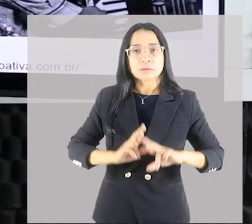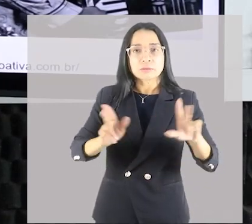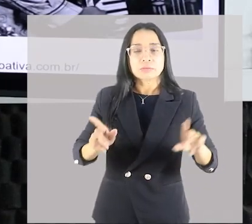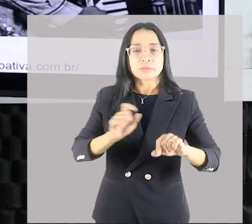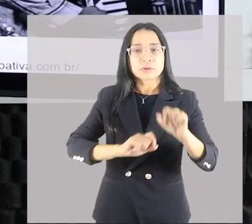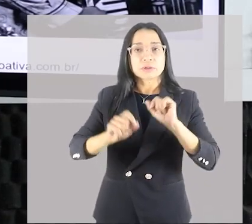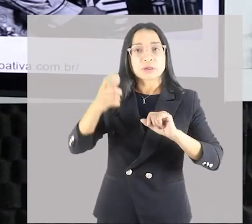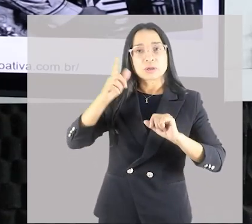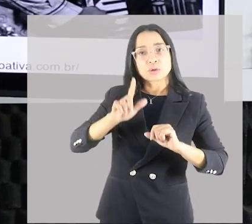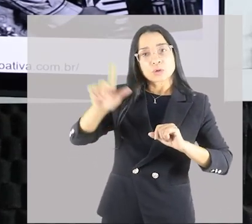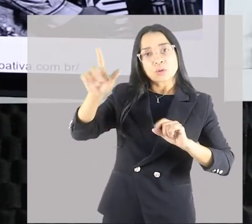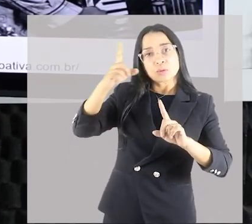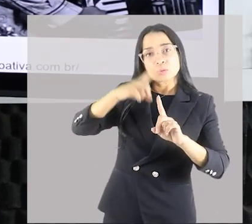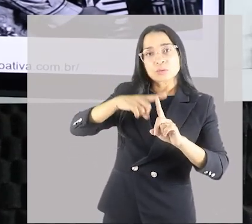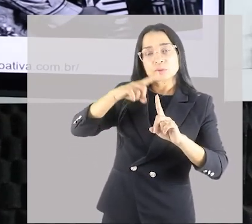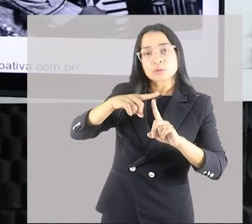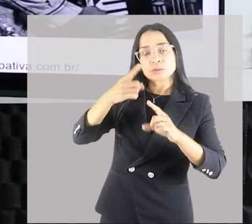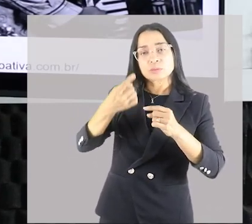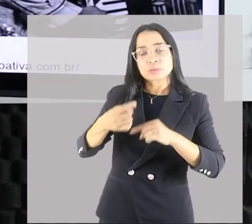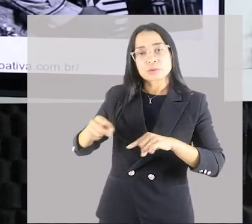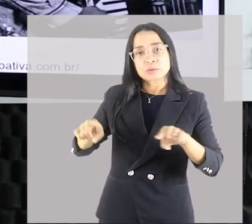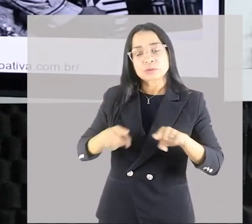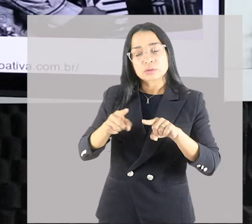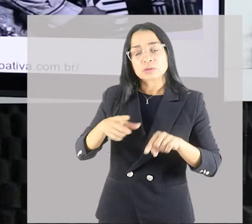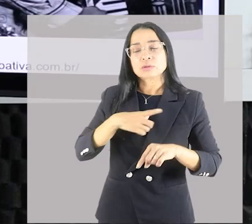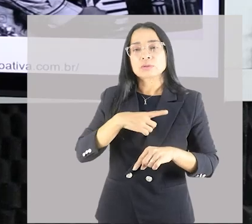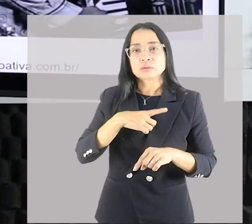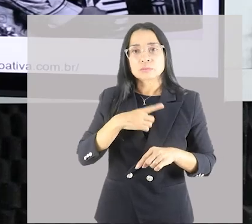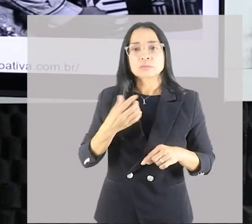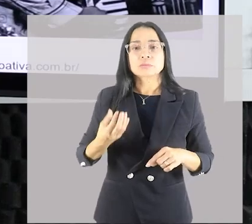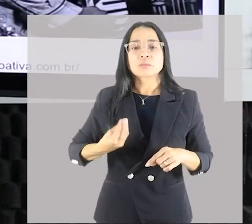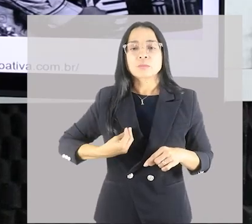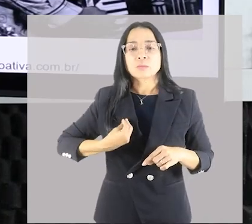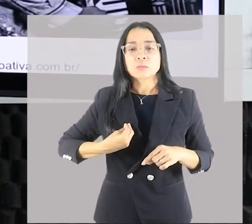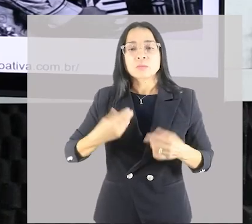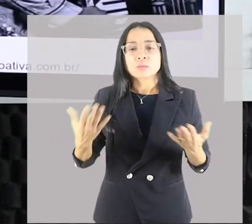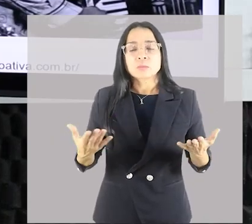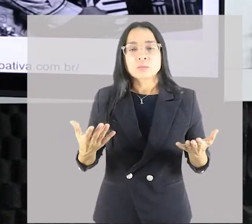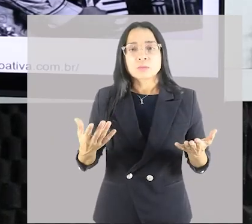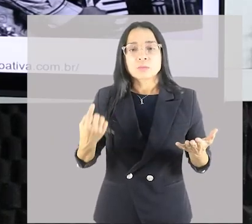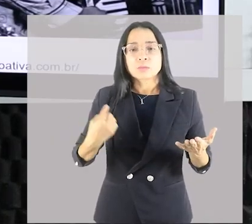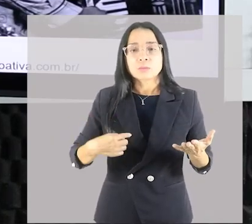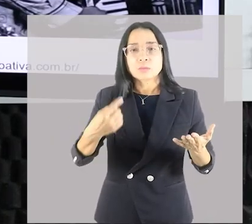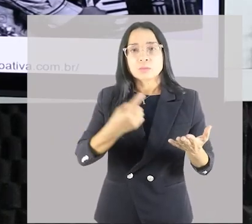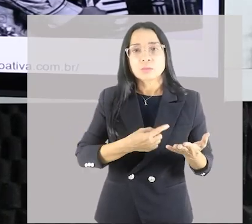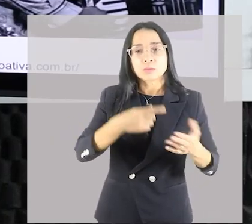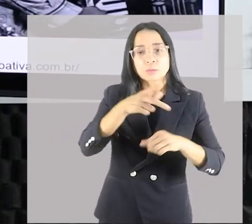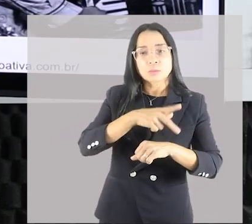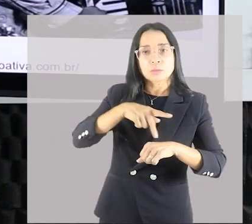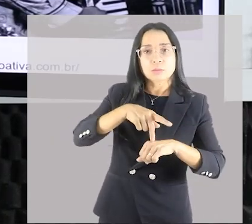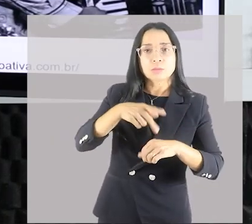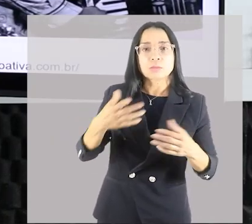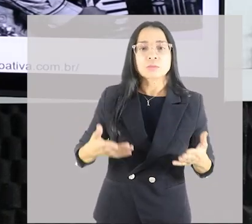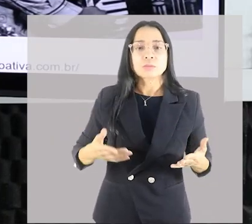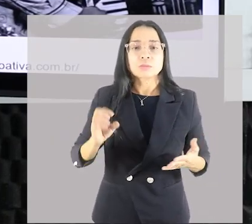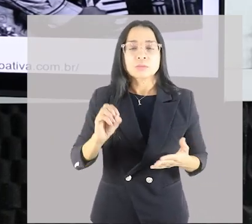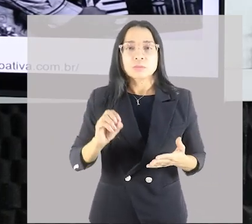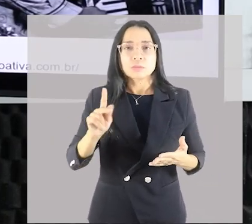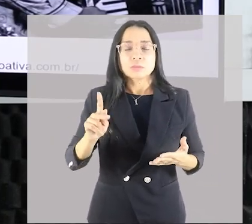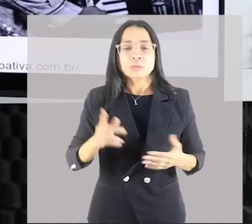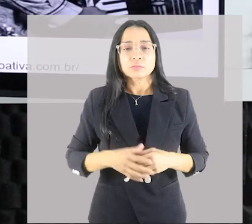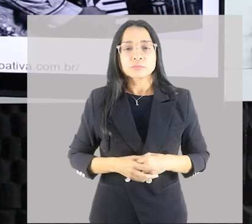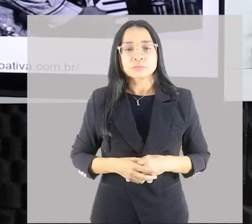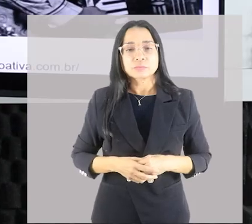diferenciar dos outros estilos existentes aí dentro do nosso país, tá bom?